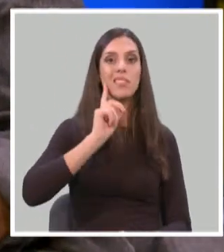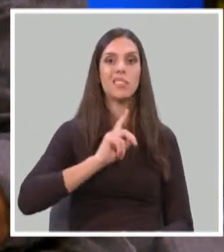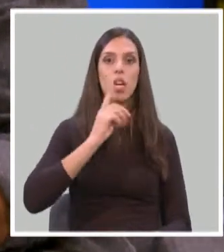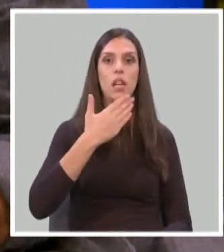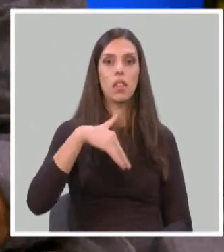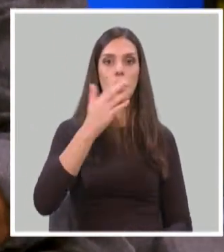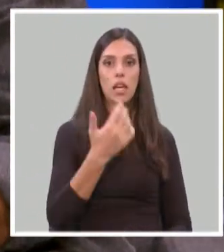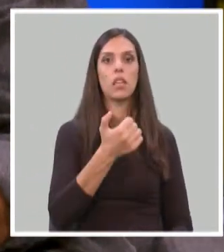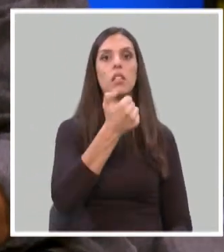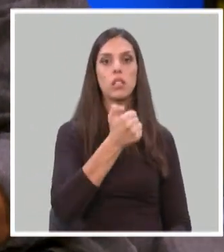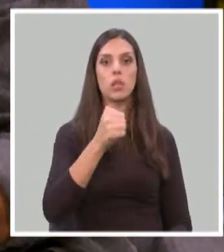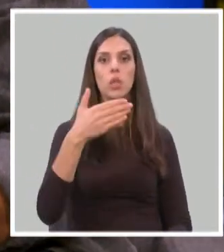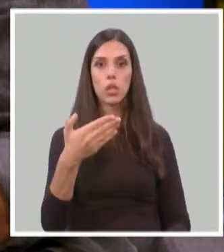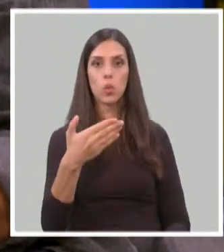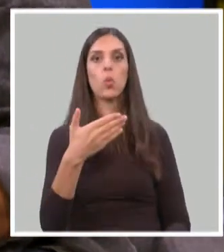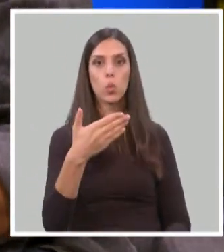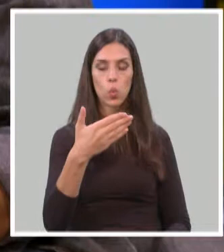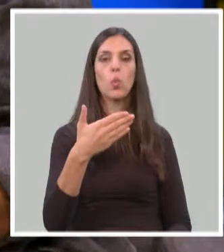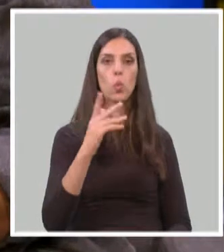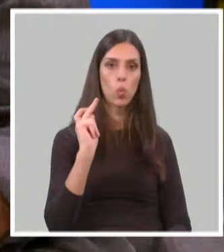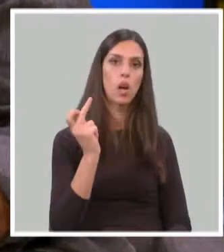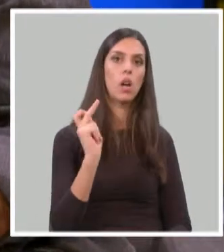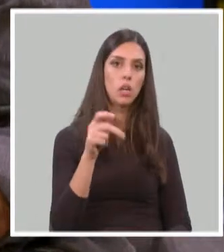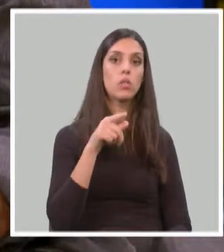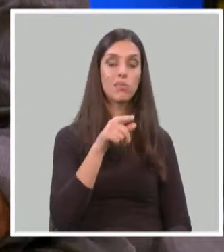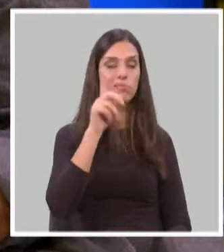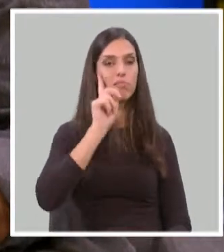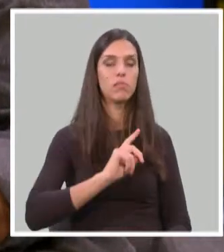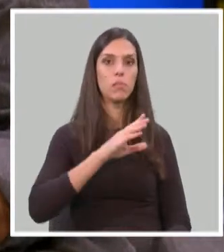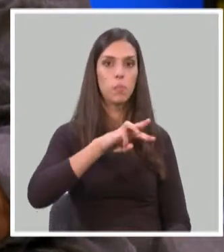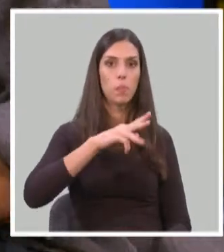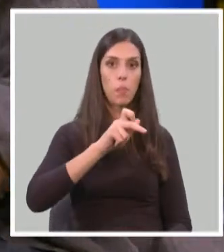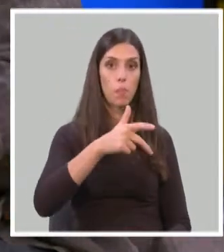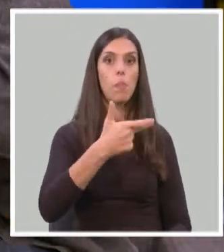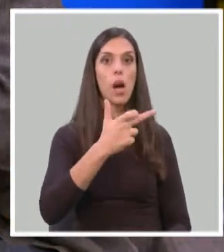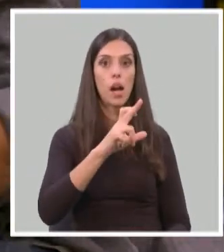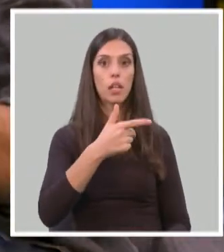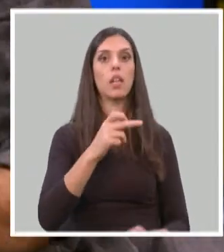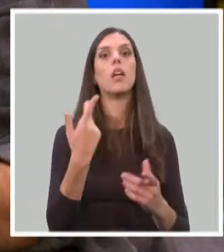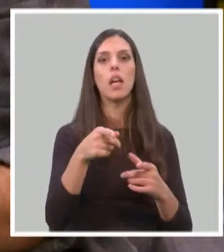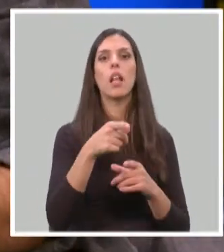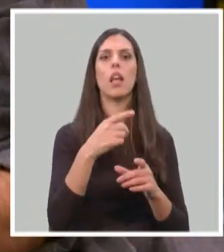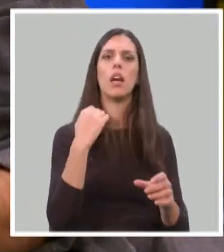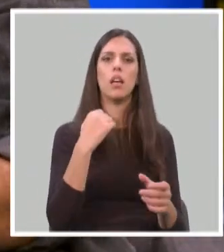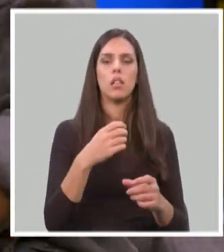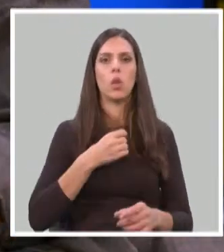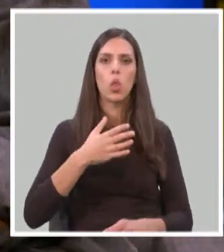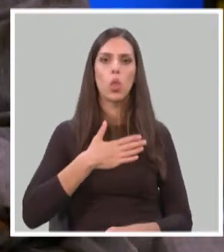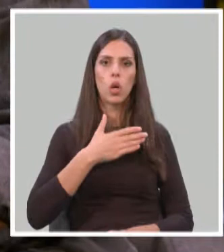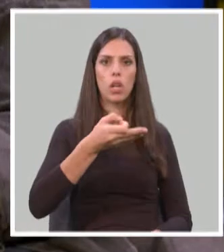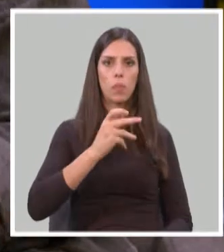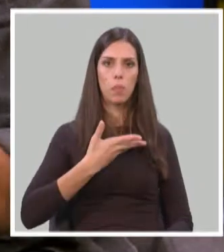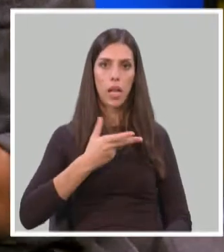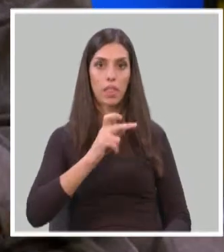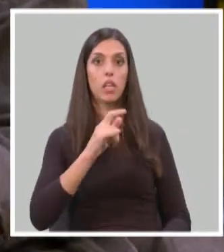um estabelecimento comercial que é a Padaria Saudade. E a sua dona Marta criou um dos melhores perfis de personagem e